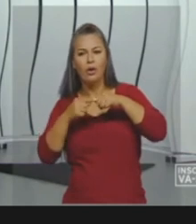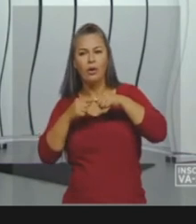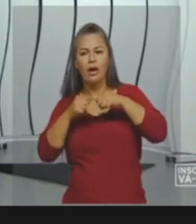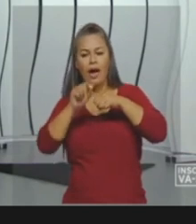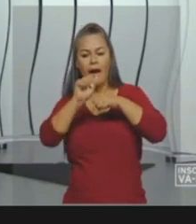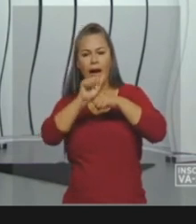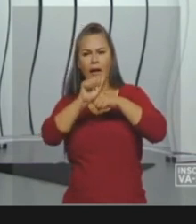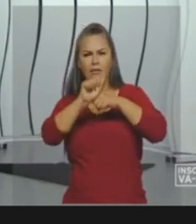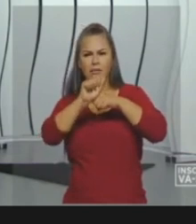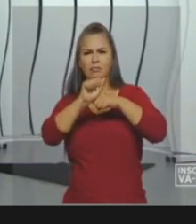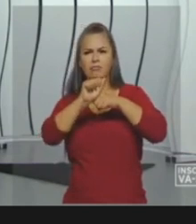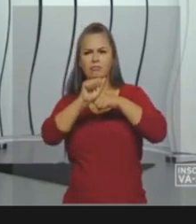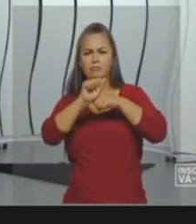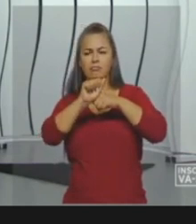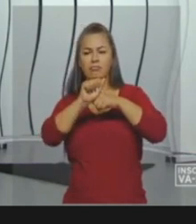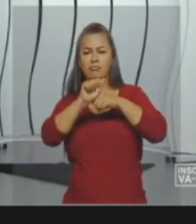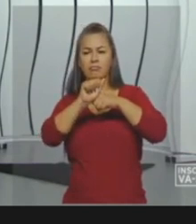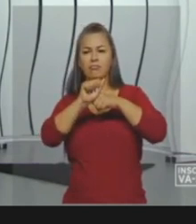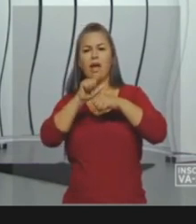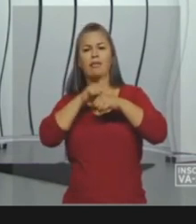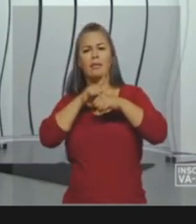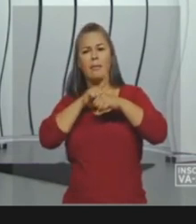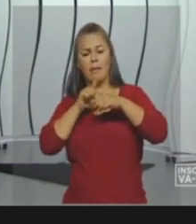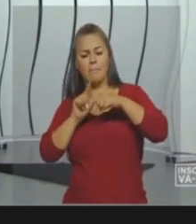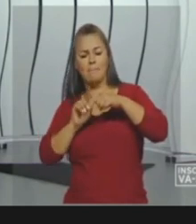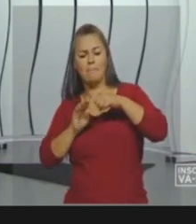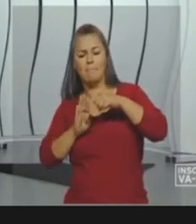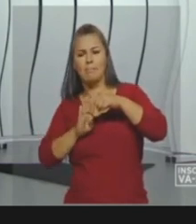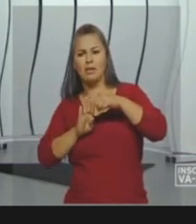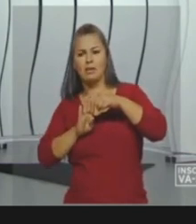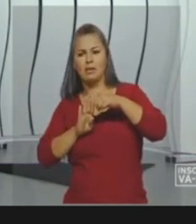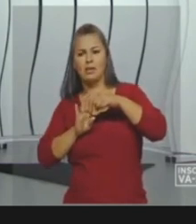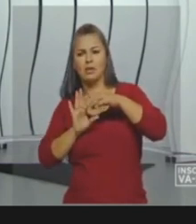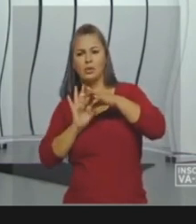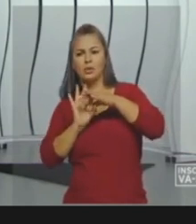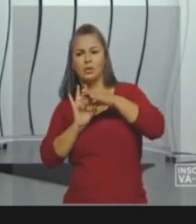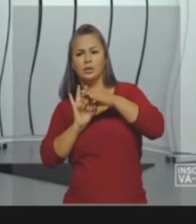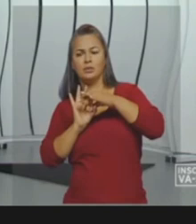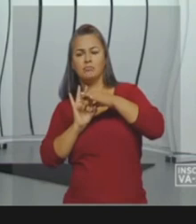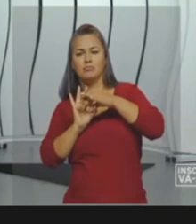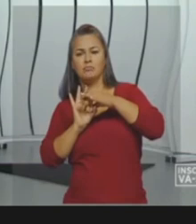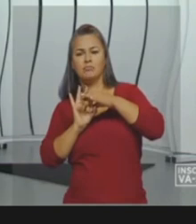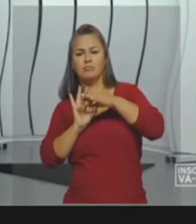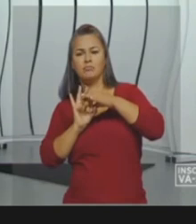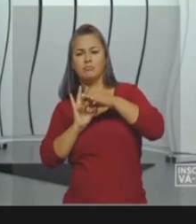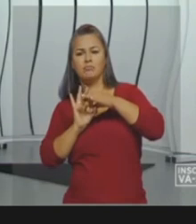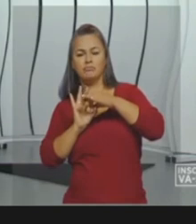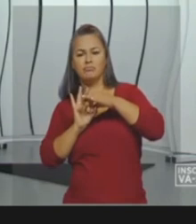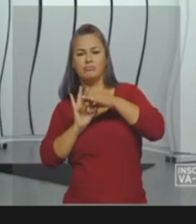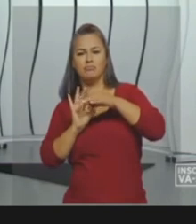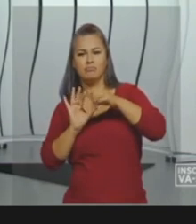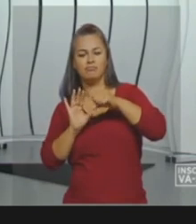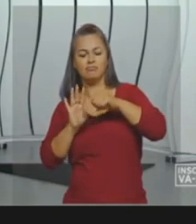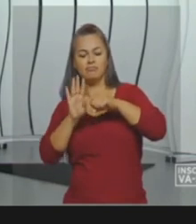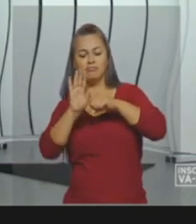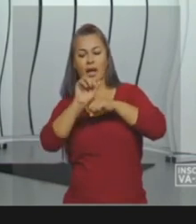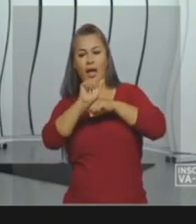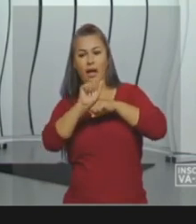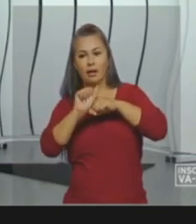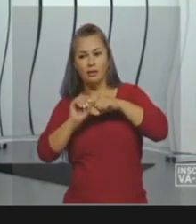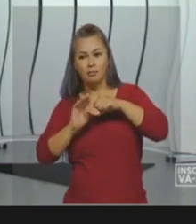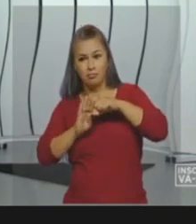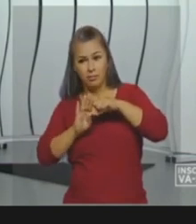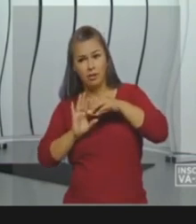tipo A e também temos proteínas do tipo B. Tem tanto o triângulozinho quanto o quadrado aqui, ó. Então,